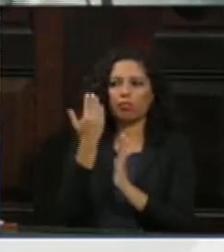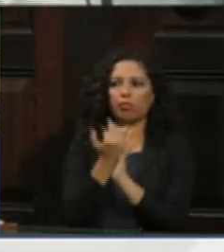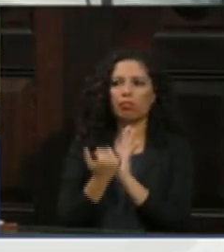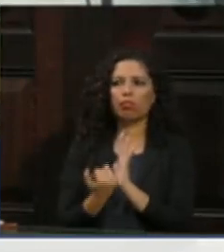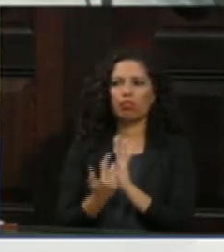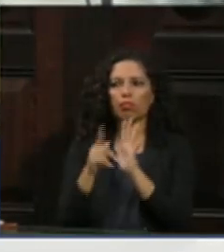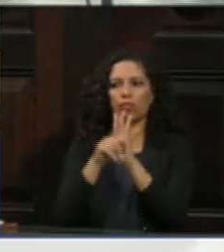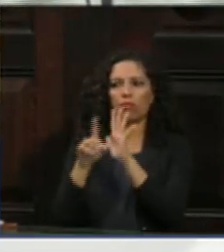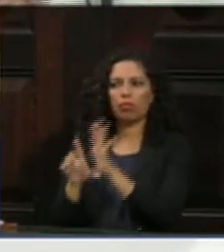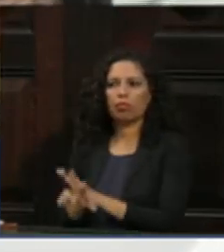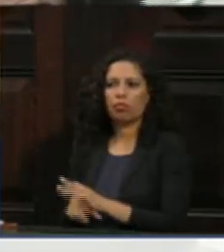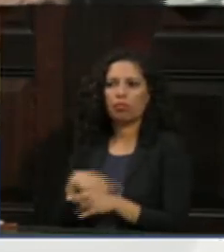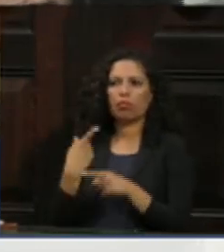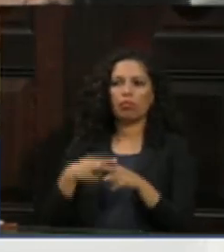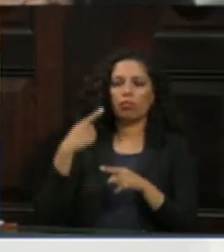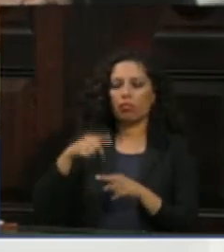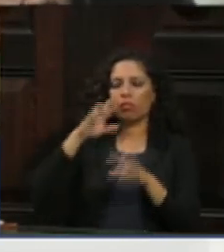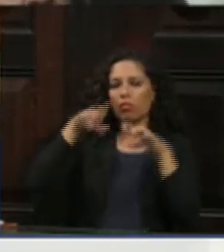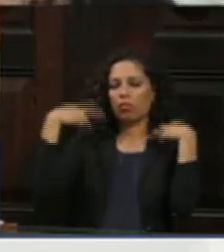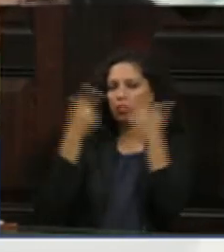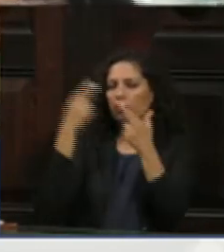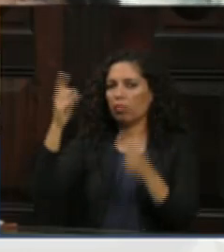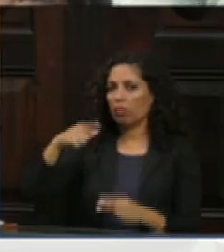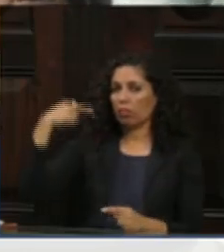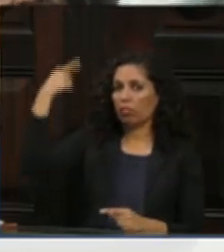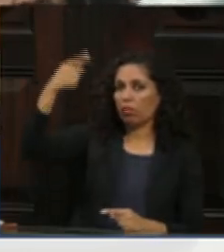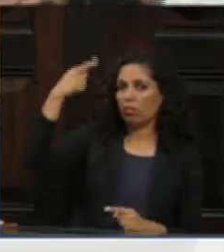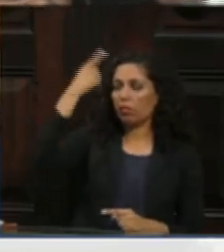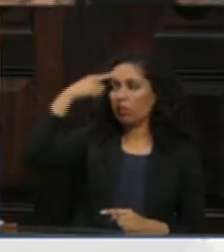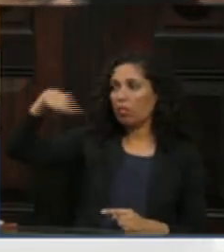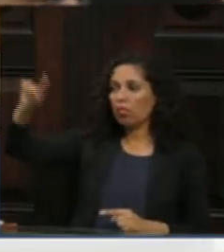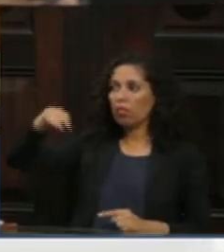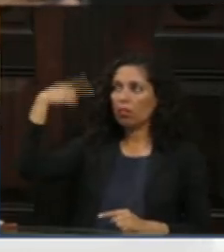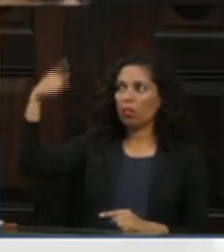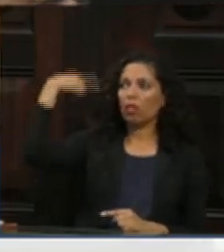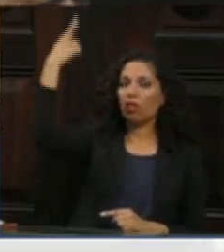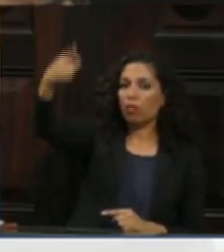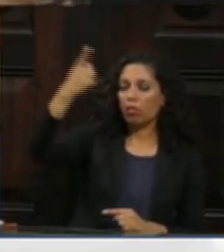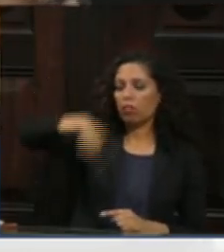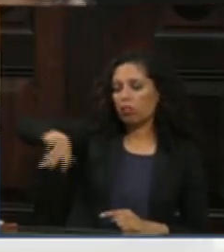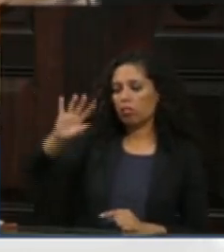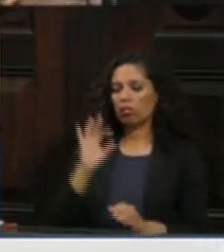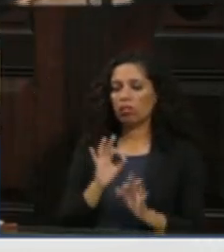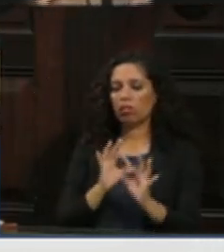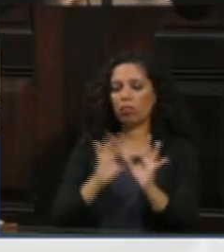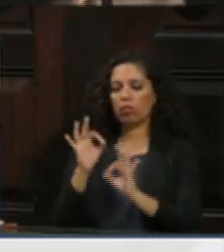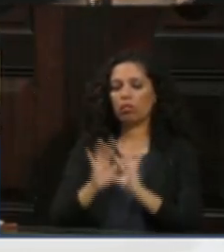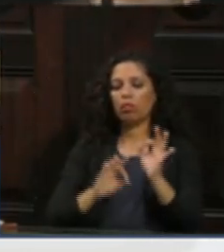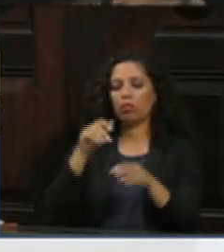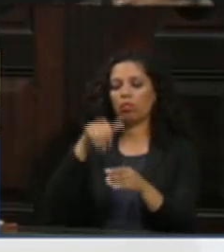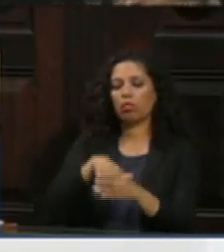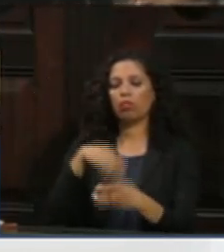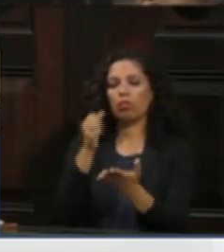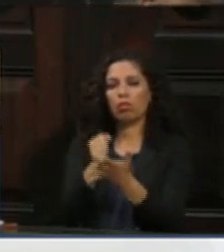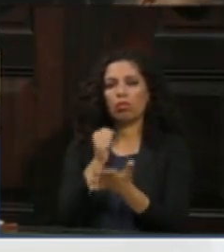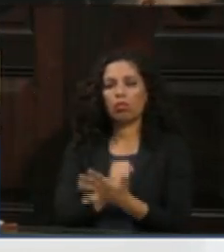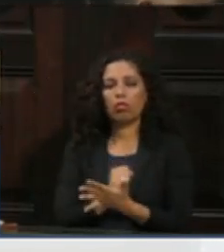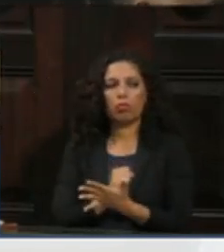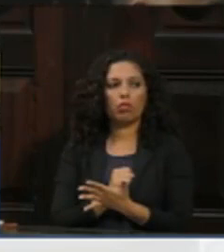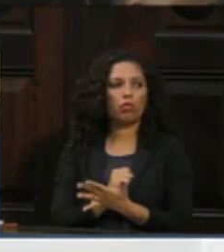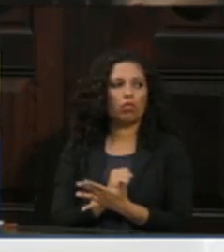maneira, eu queria ver se é possível incorporar essas emendas, que são boas, do deputado Serafini, se ele concordar, e